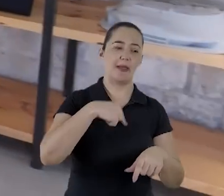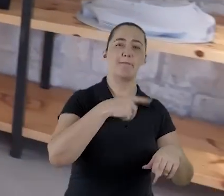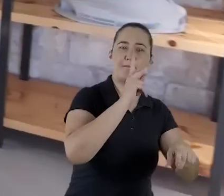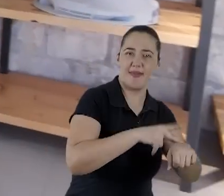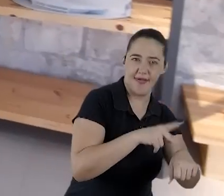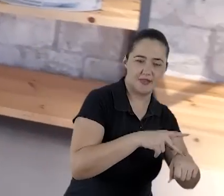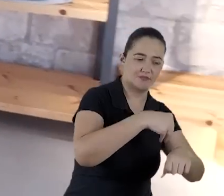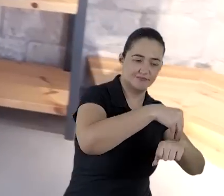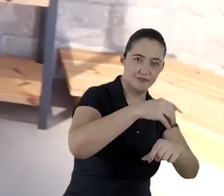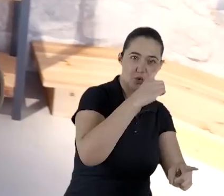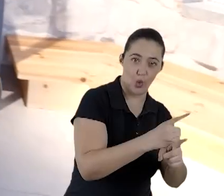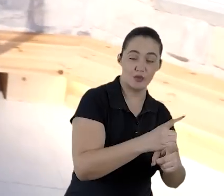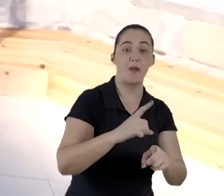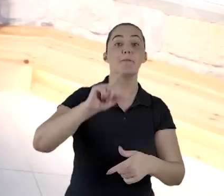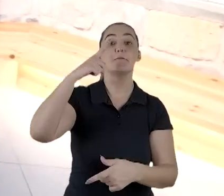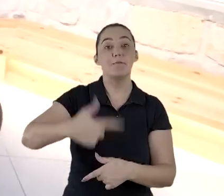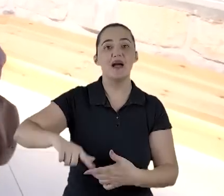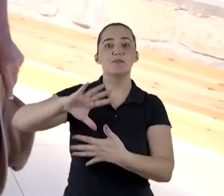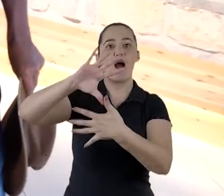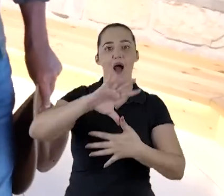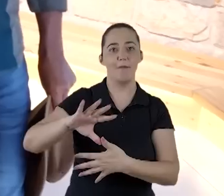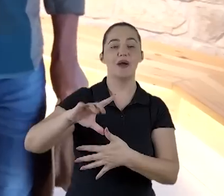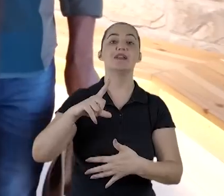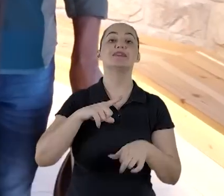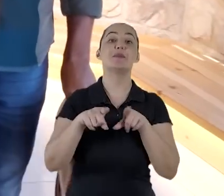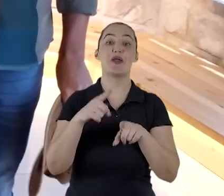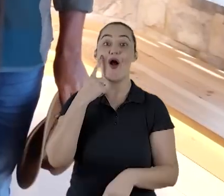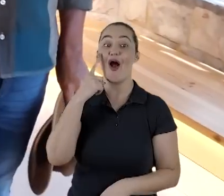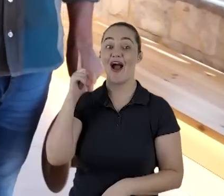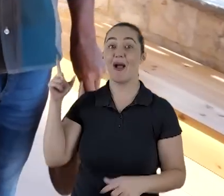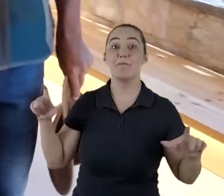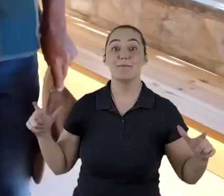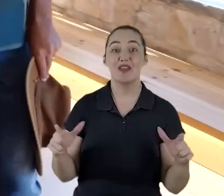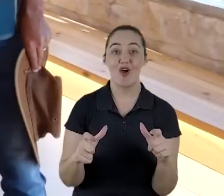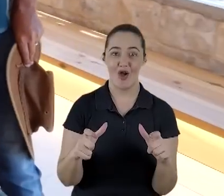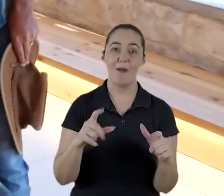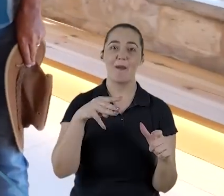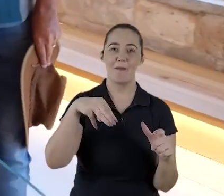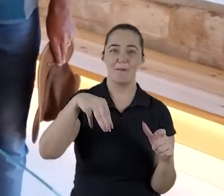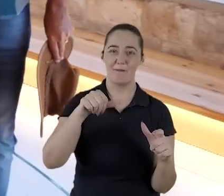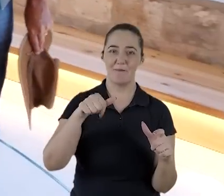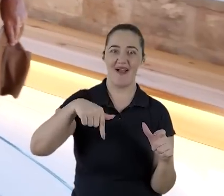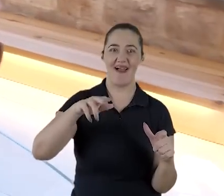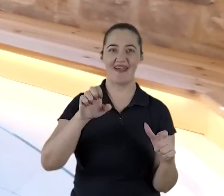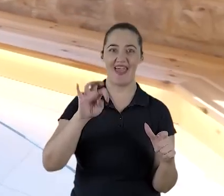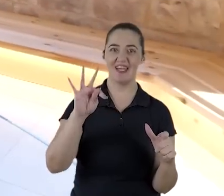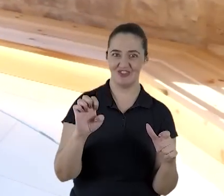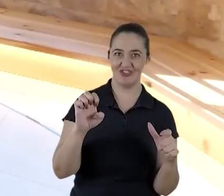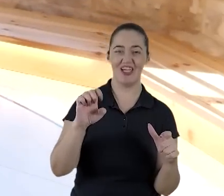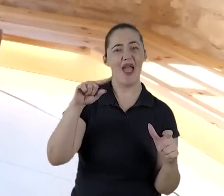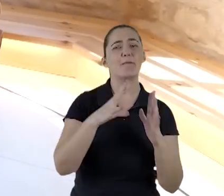programa hoje mostrando um mapa, se tem uma coisa que eu gosto muito de mostrar aqui, são maquetes. Maquetes, para mim,